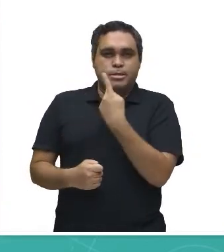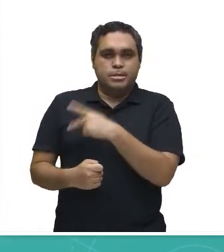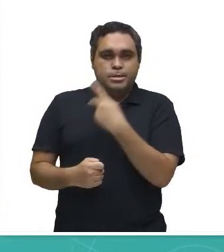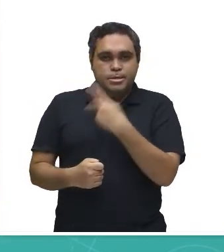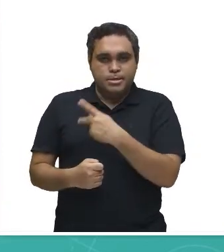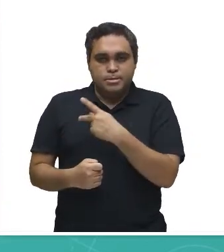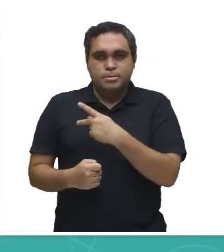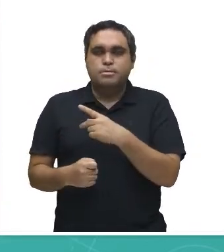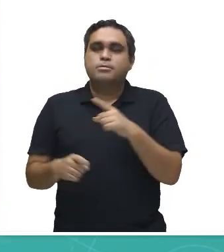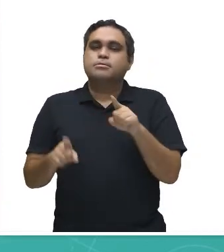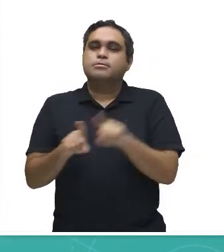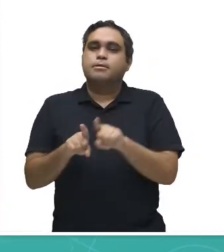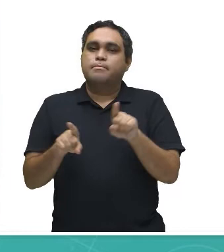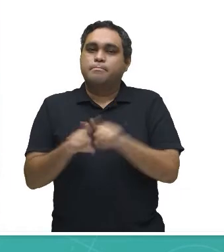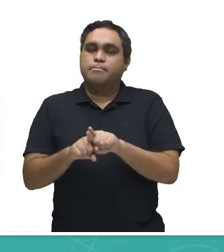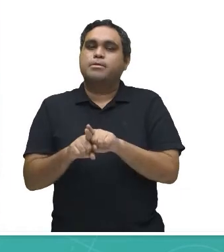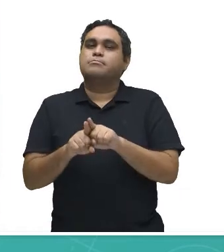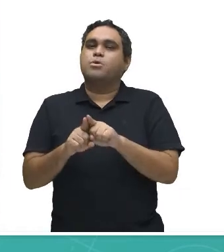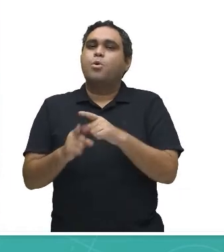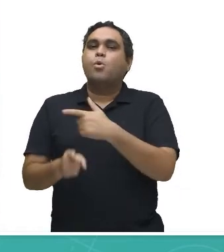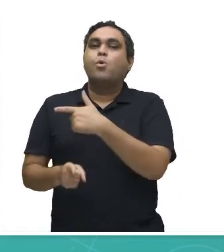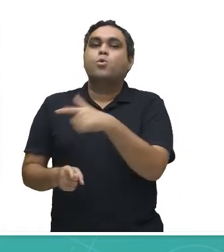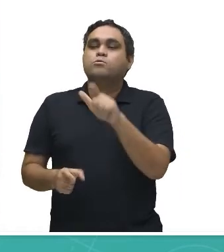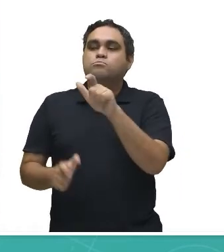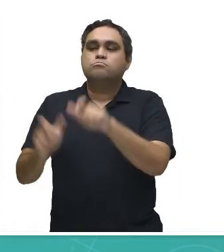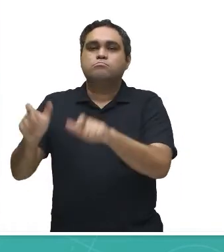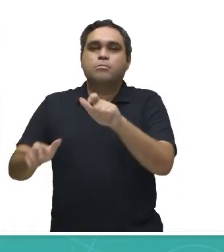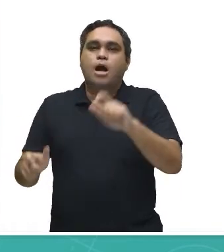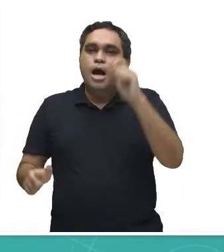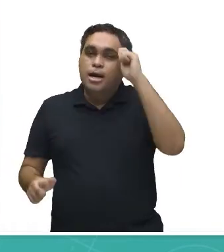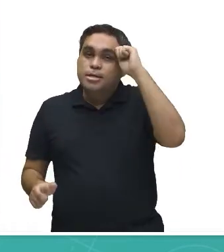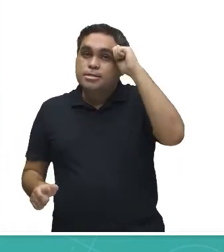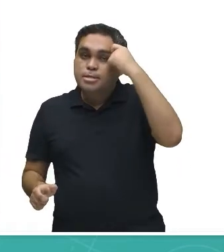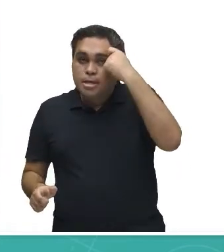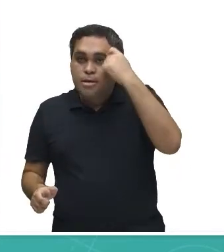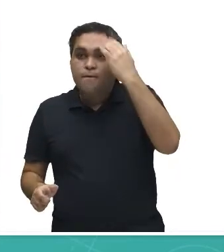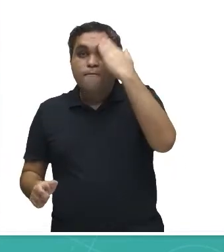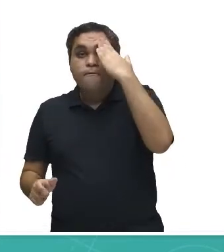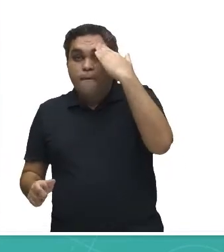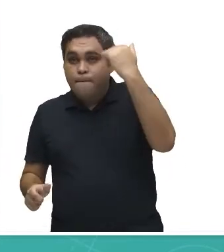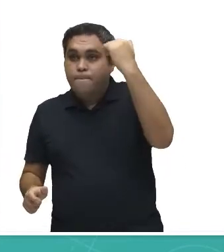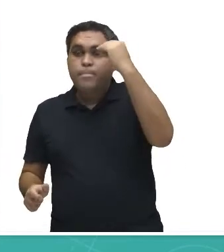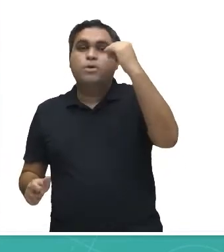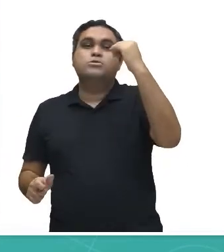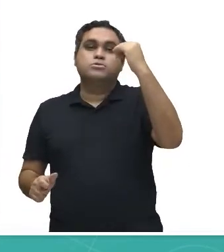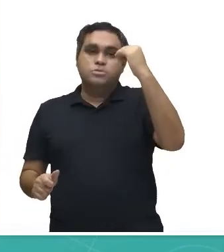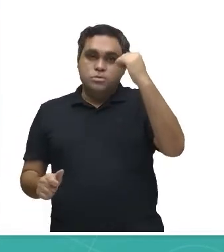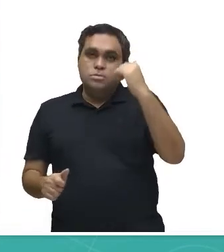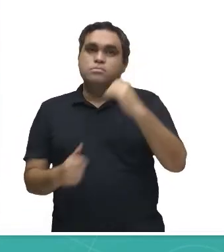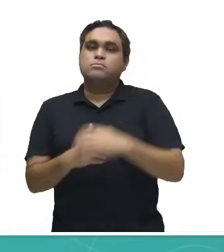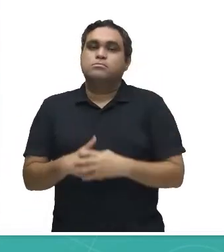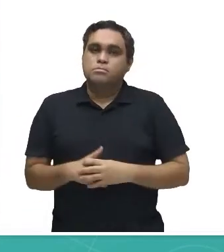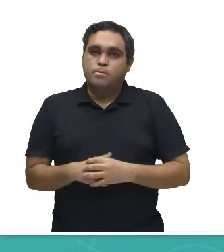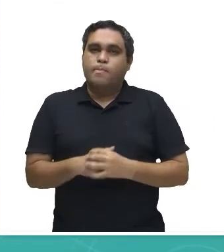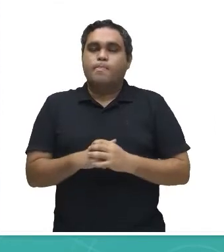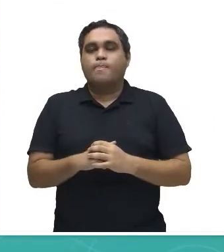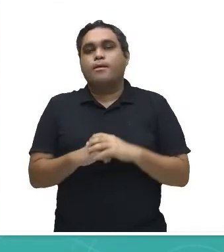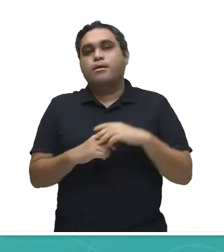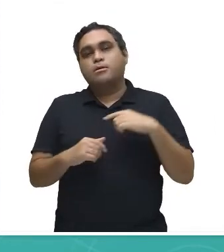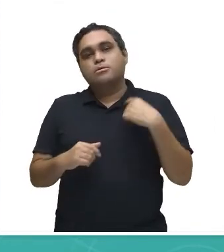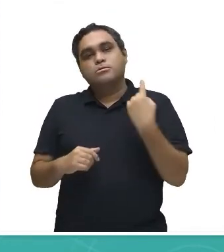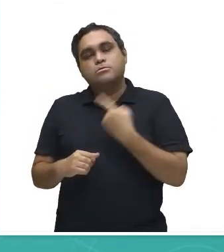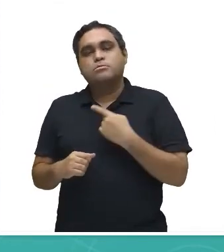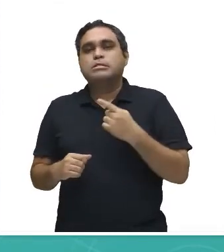exemplos de artistas que ganharam destaque, que são afrodescendentes. E a gente vai